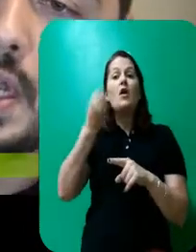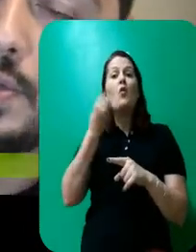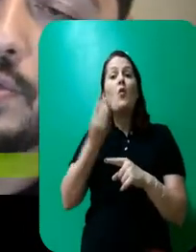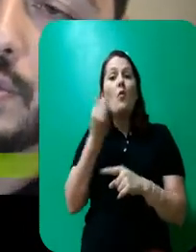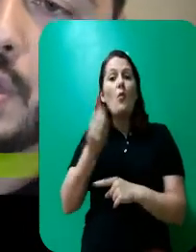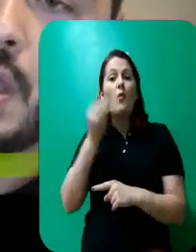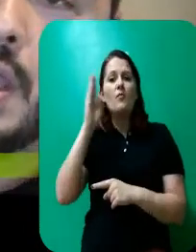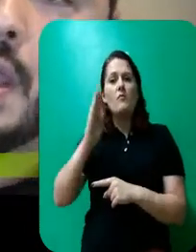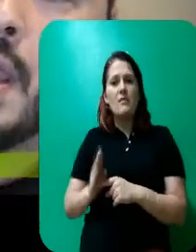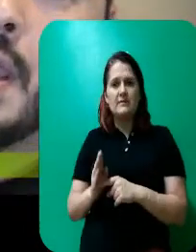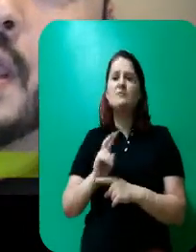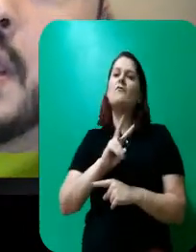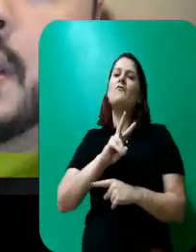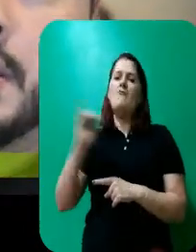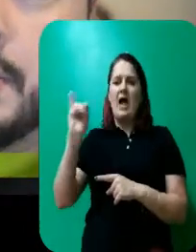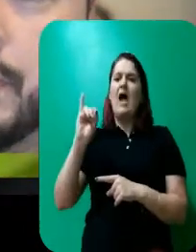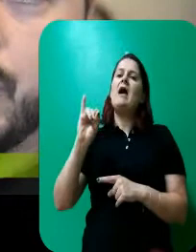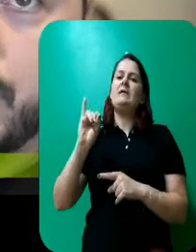número de casos